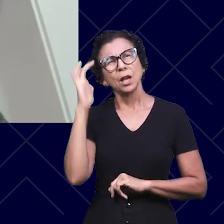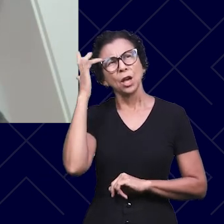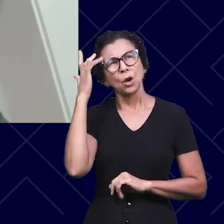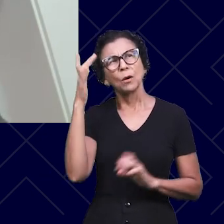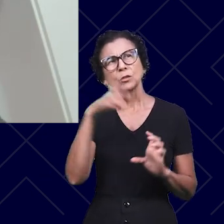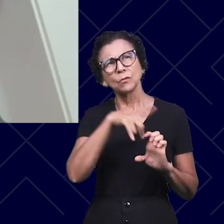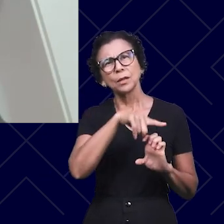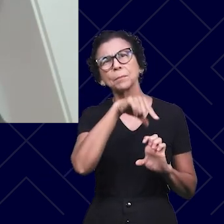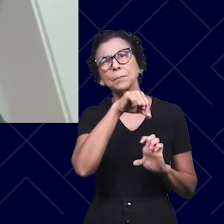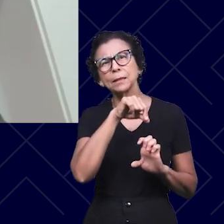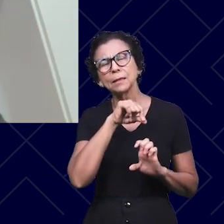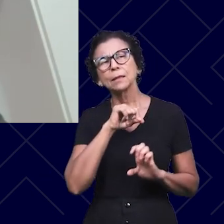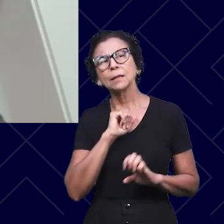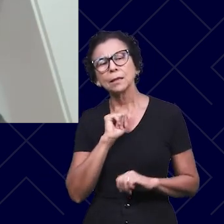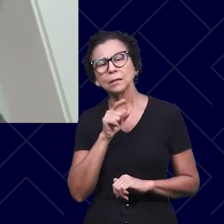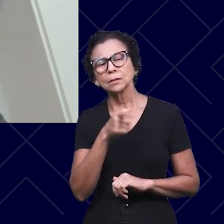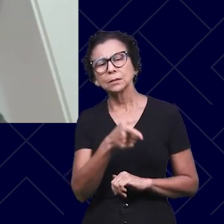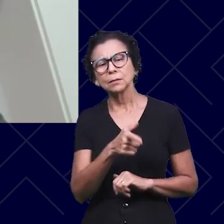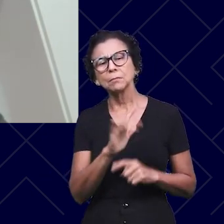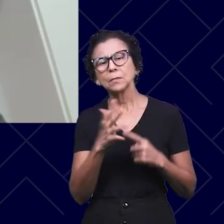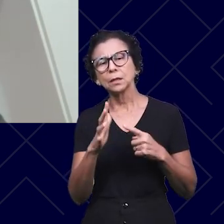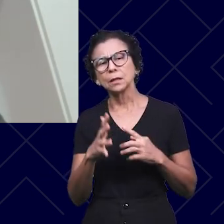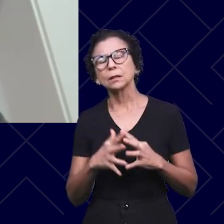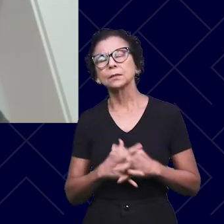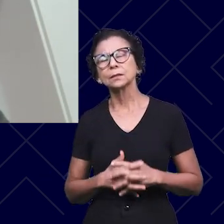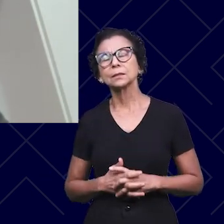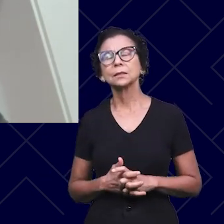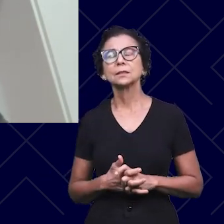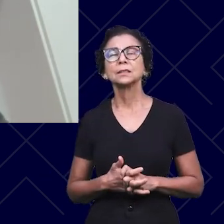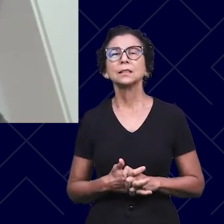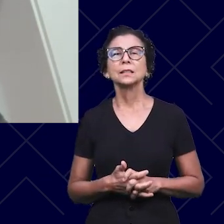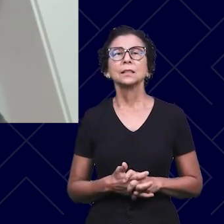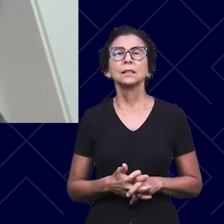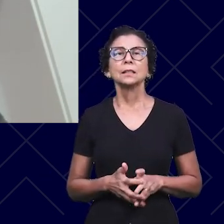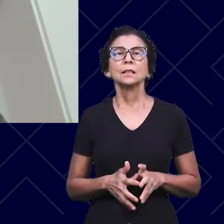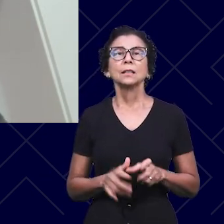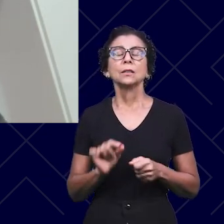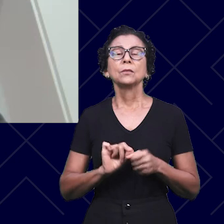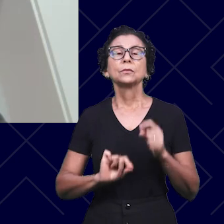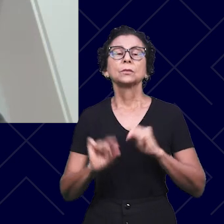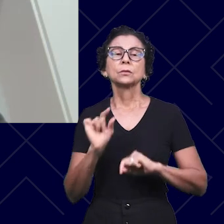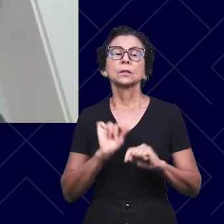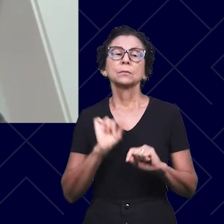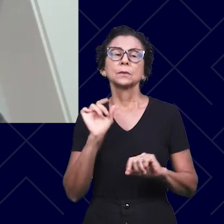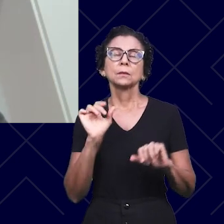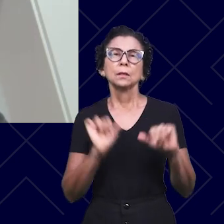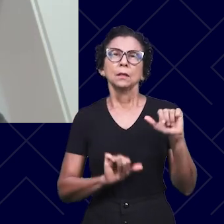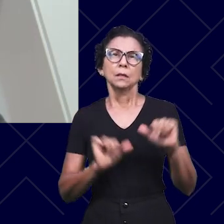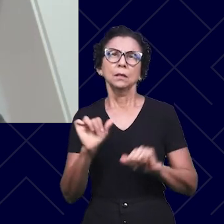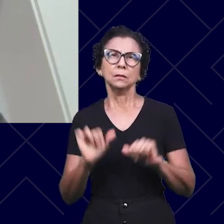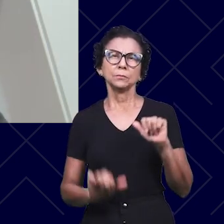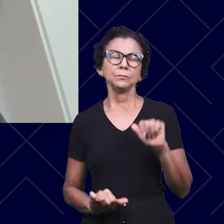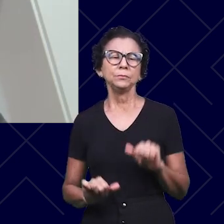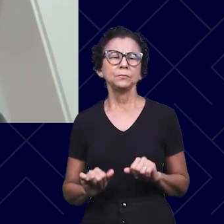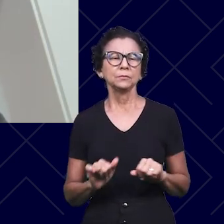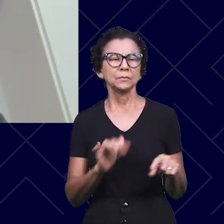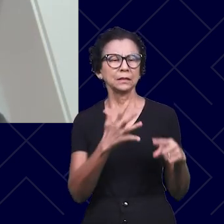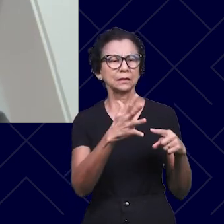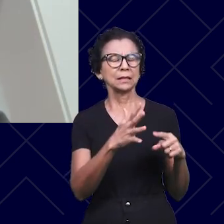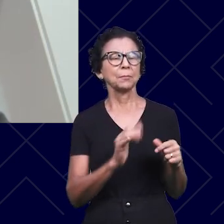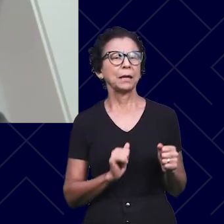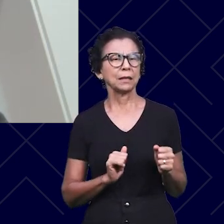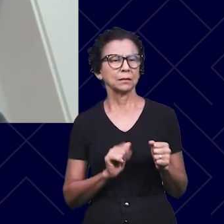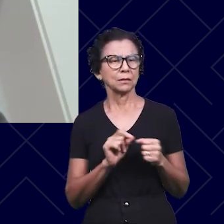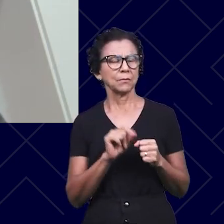que dá para empreender isso em casa, começar uma empresa com isso. E aí o que eu fiz? Eu comecei a analisar o que essa